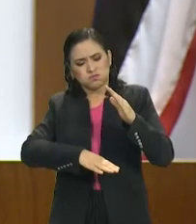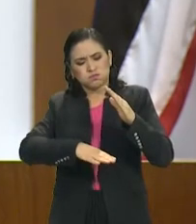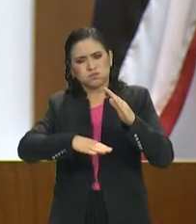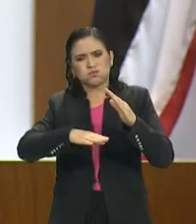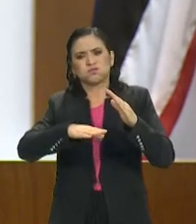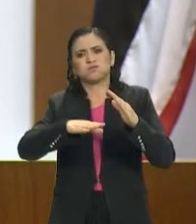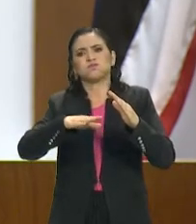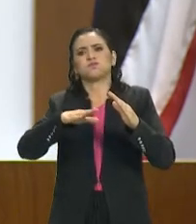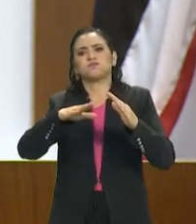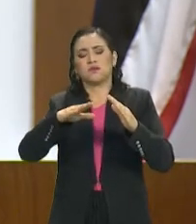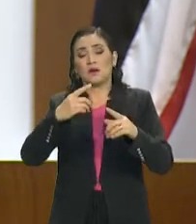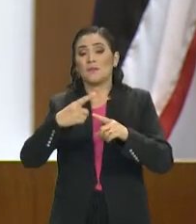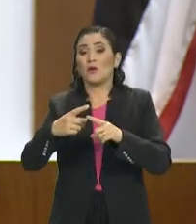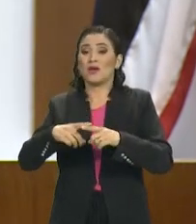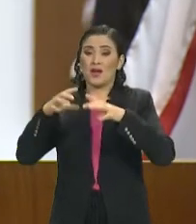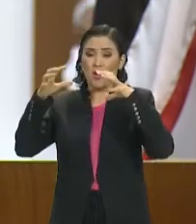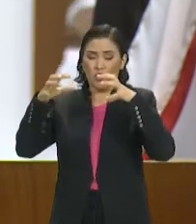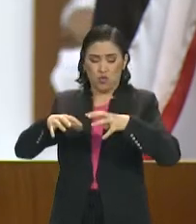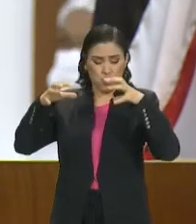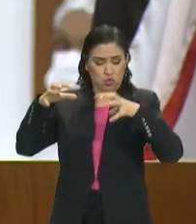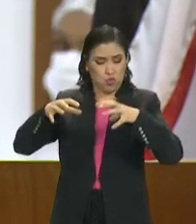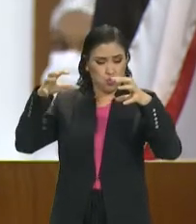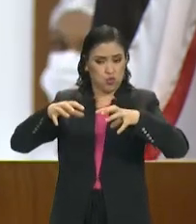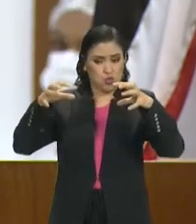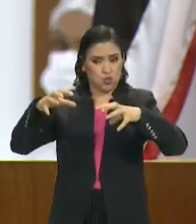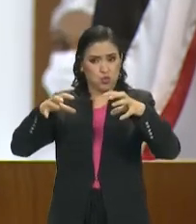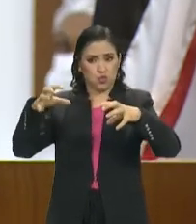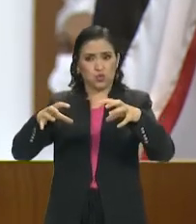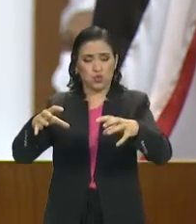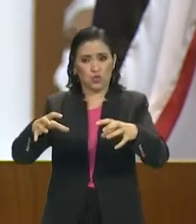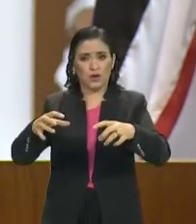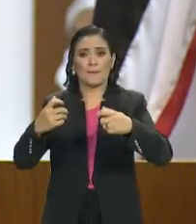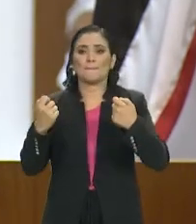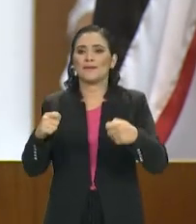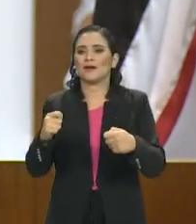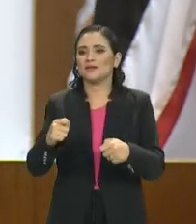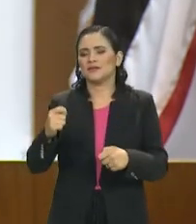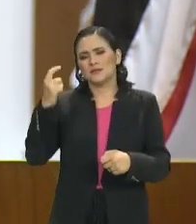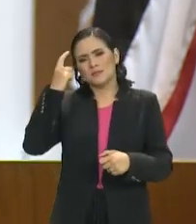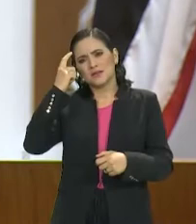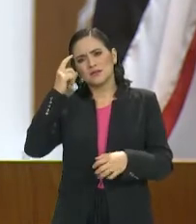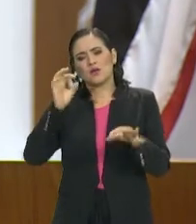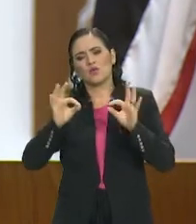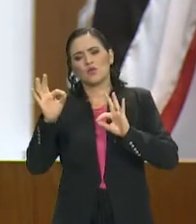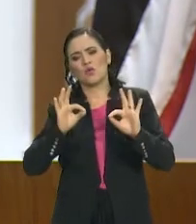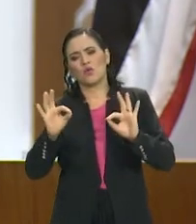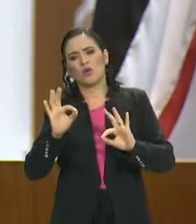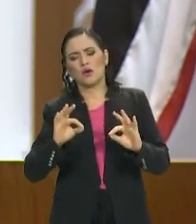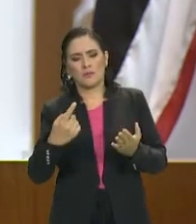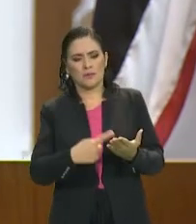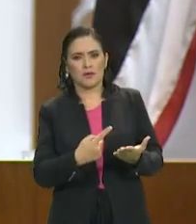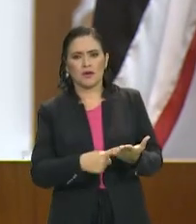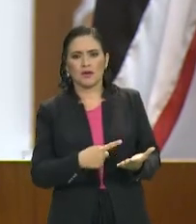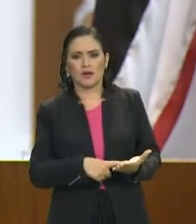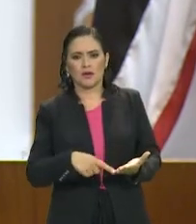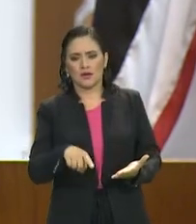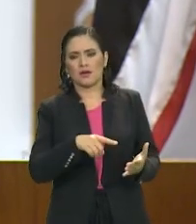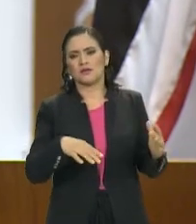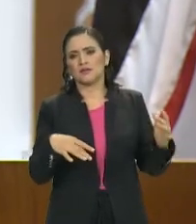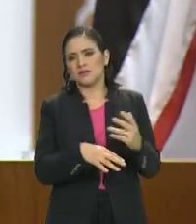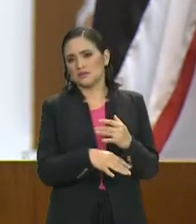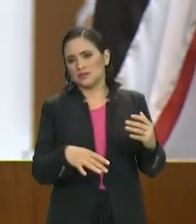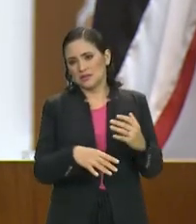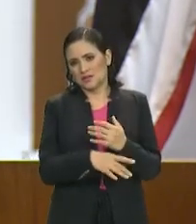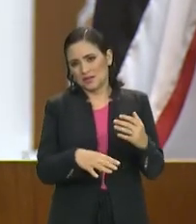esse tipo de moradia, temos que repensar o planejamento dessa cidade, como ser feita